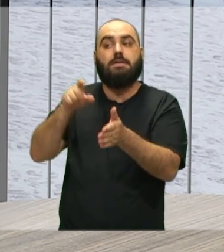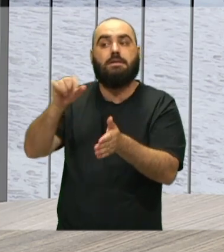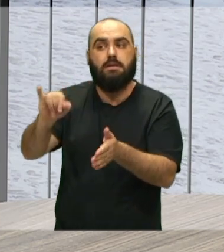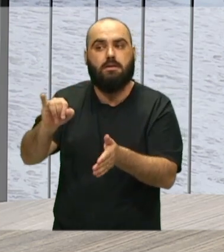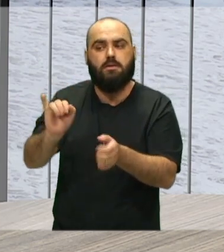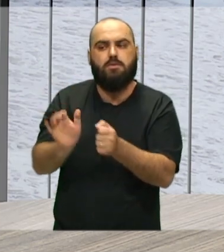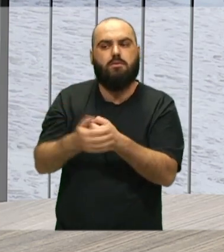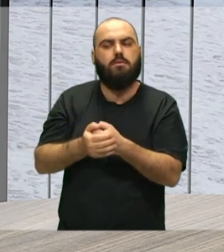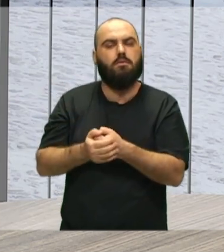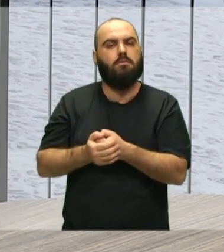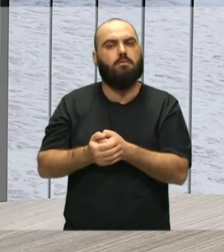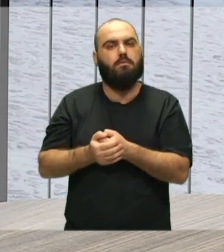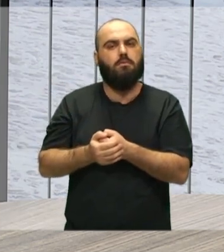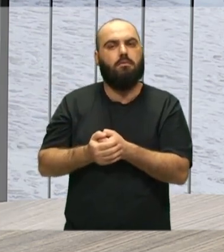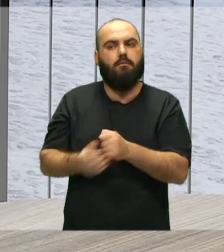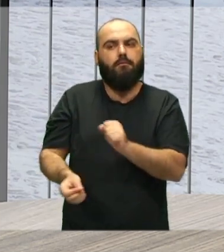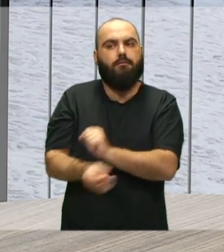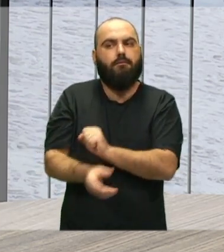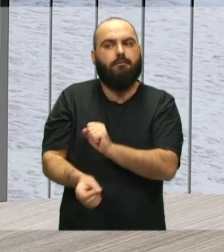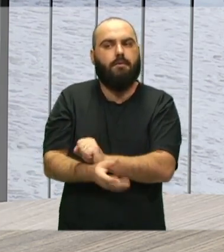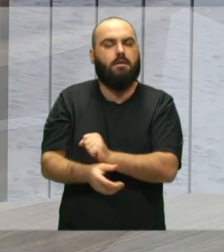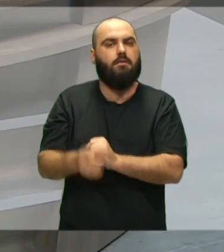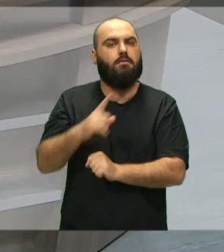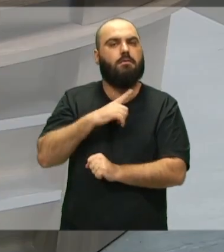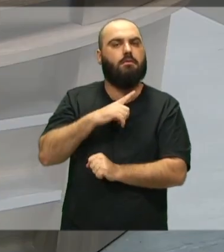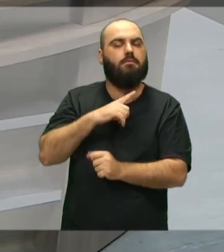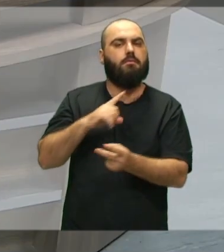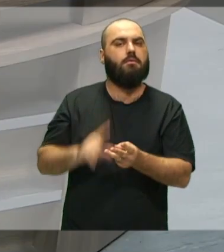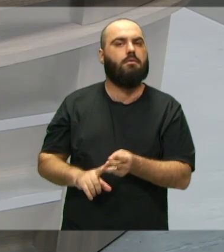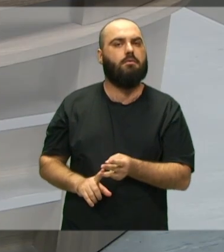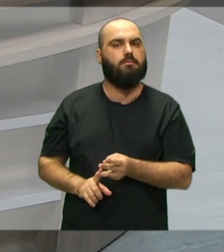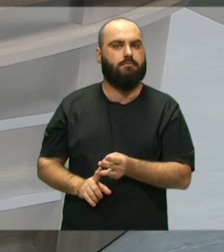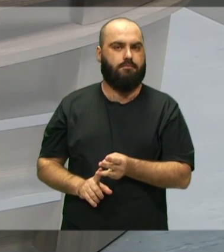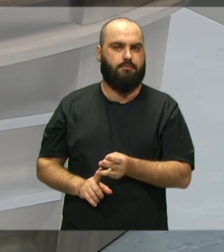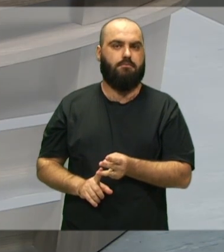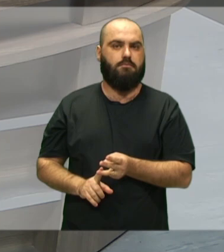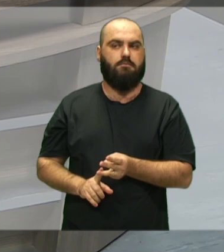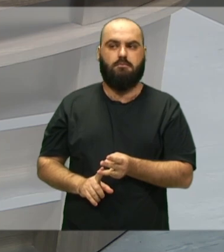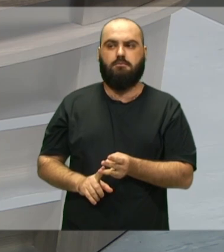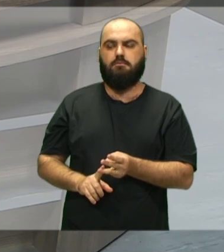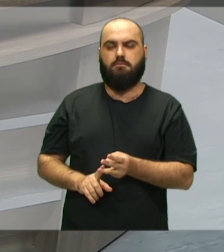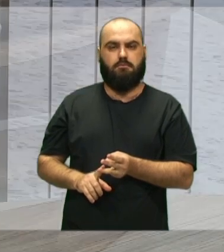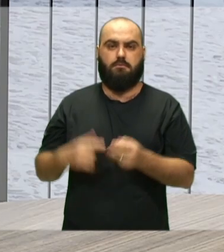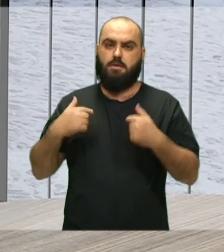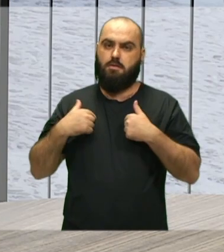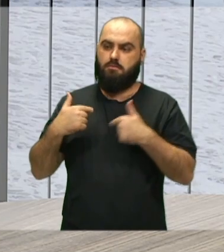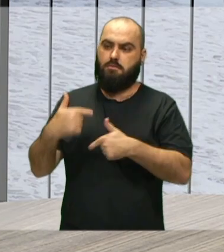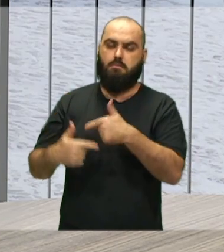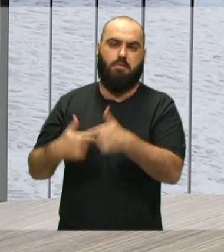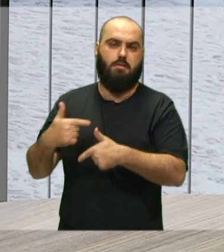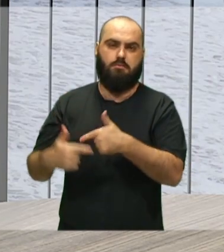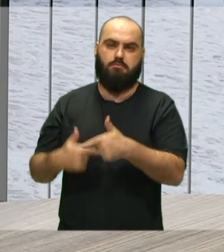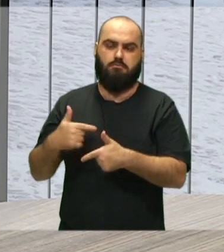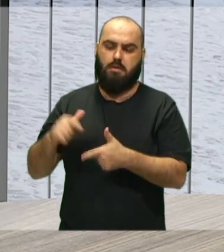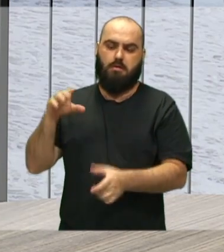coisa, fraudou alguma coisa. Porque pode incorrer em erro. Convenhamos, somos todos humanos. Eu estou trabalhando com a boa-fé aqui, tá? Então,